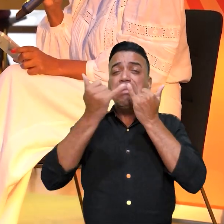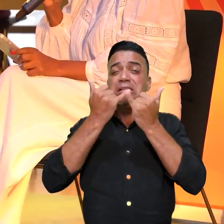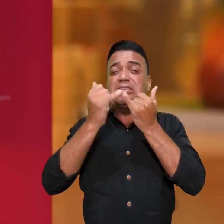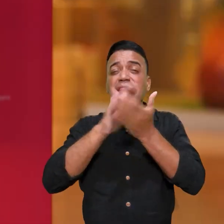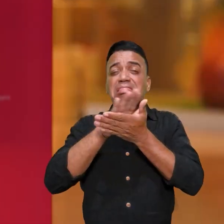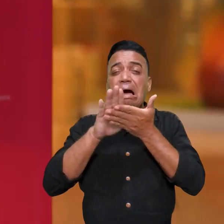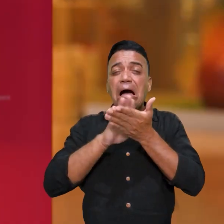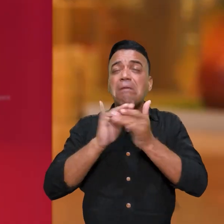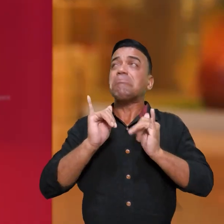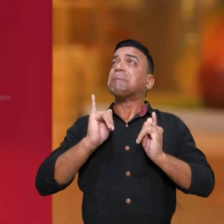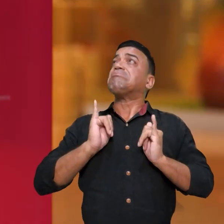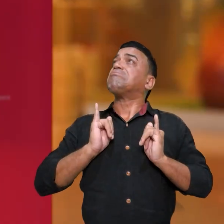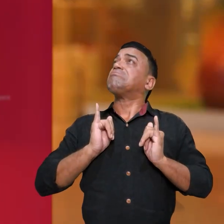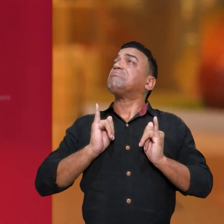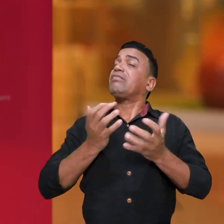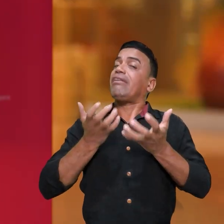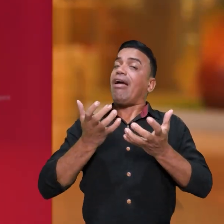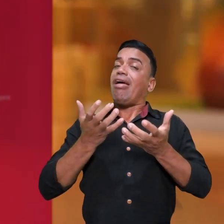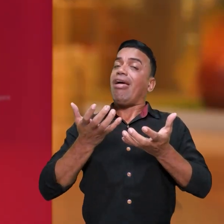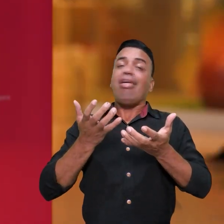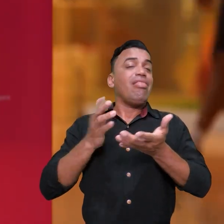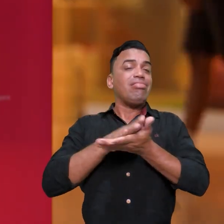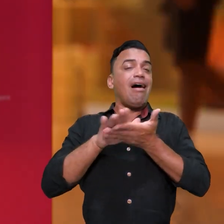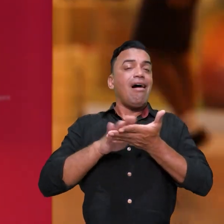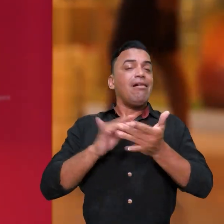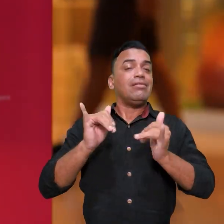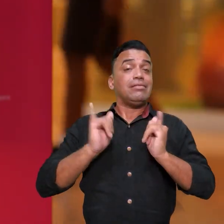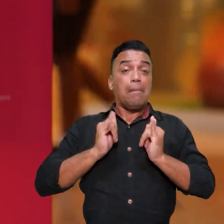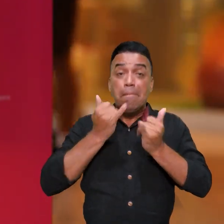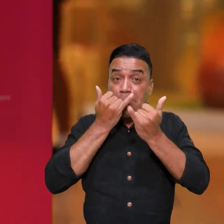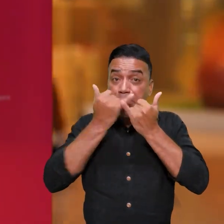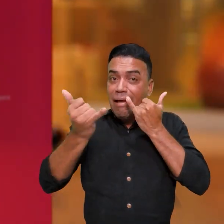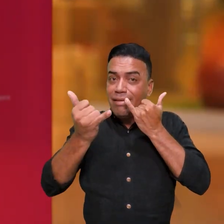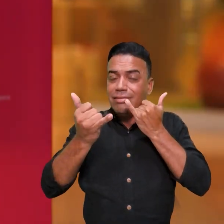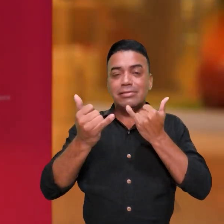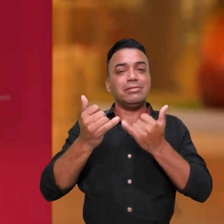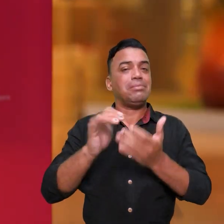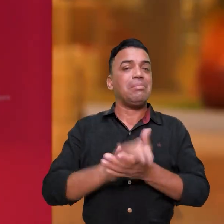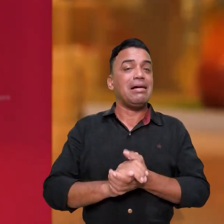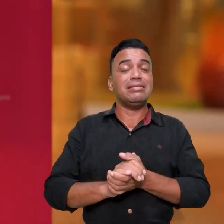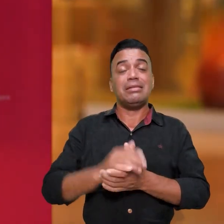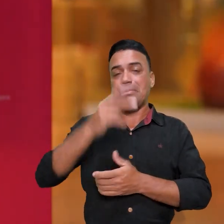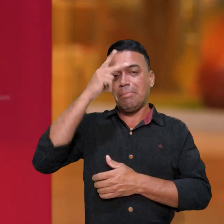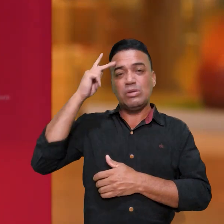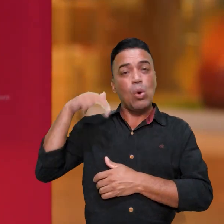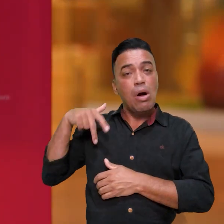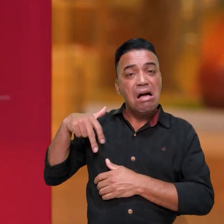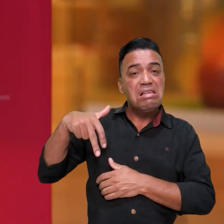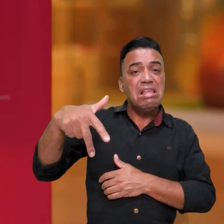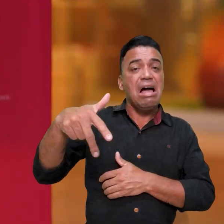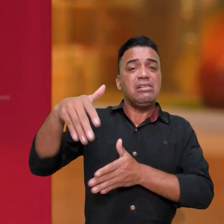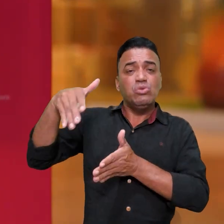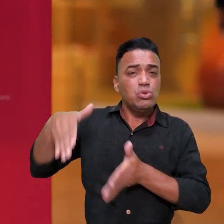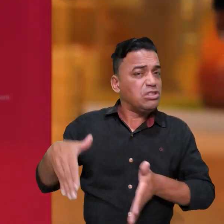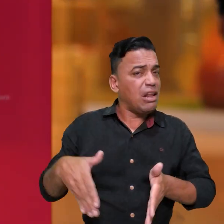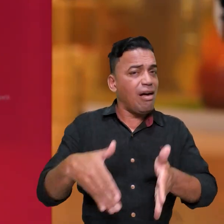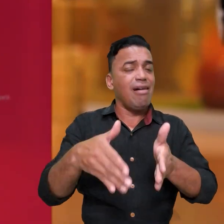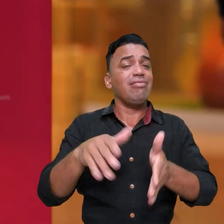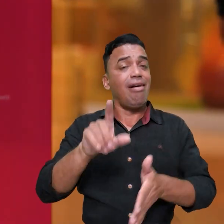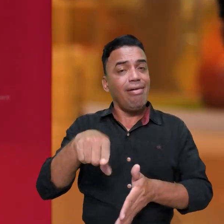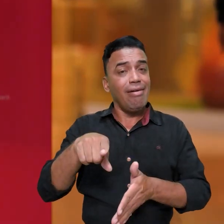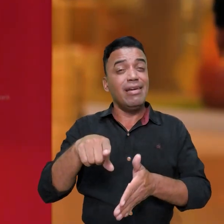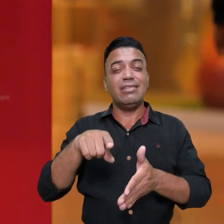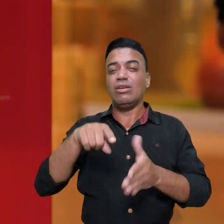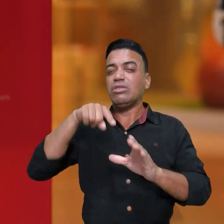inércia. Aparente inércia. Nem todo viandante anda estradas. Há